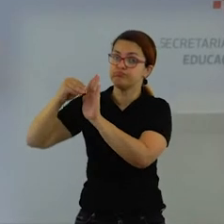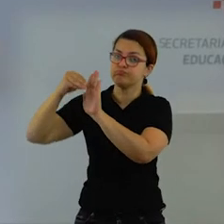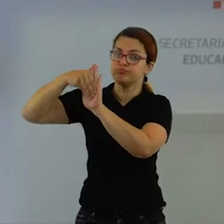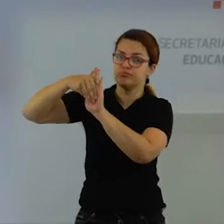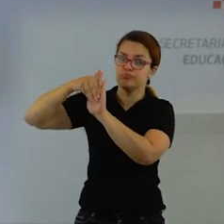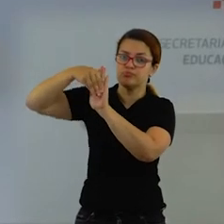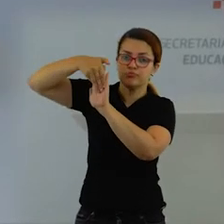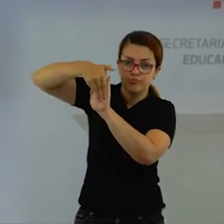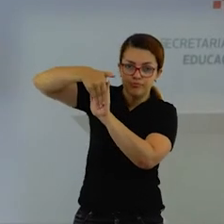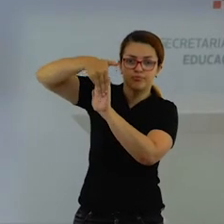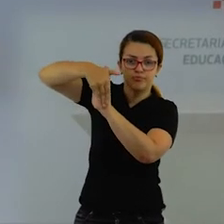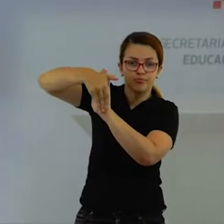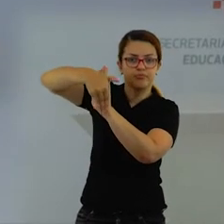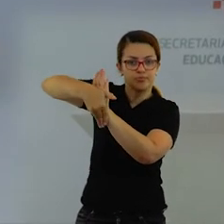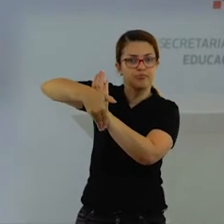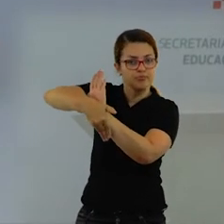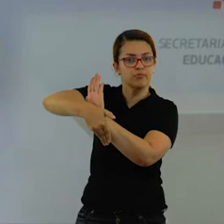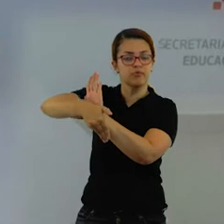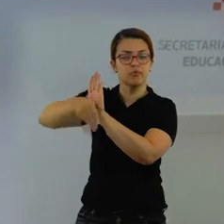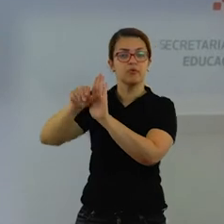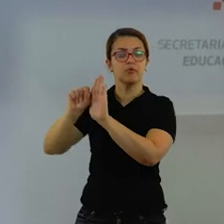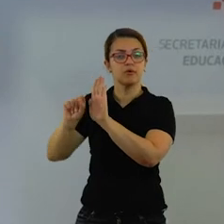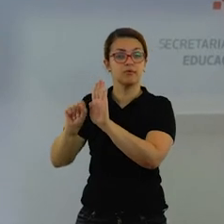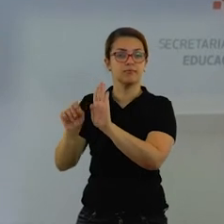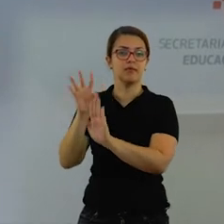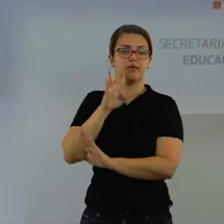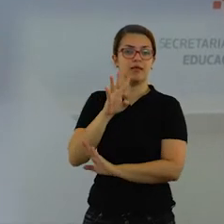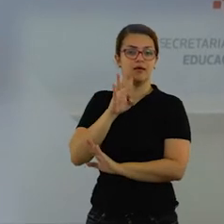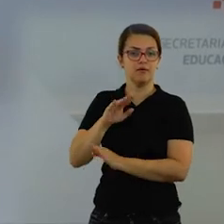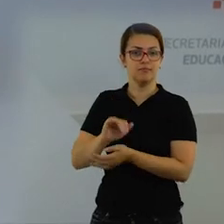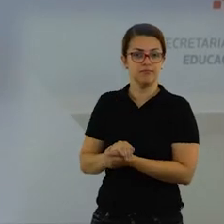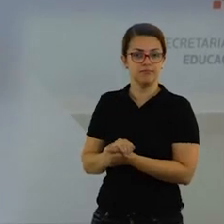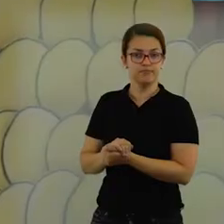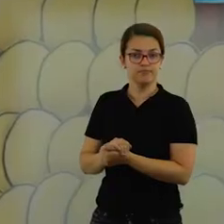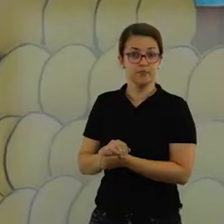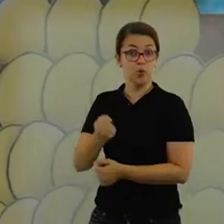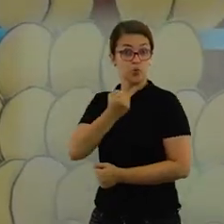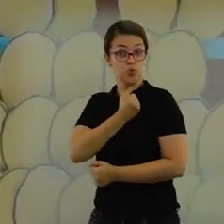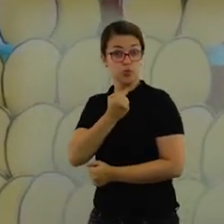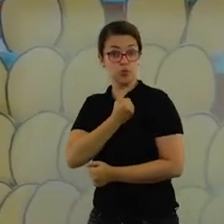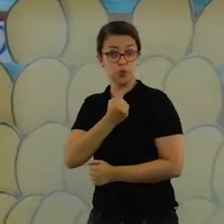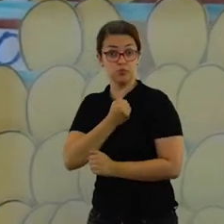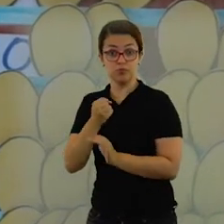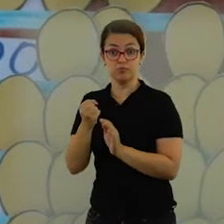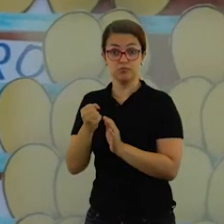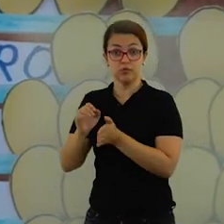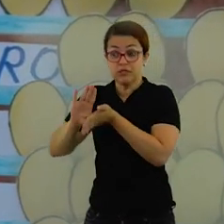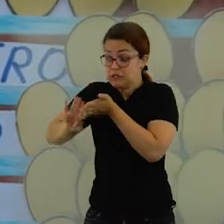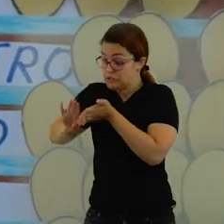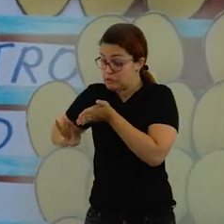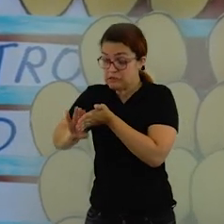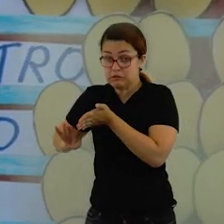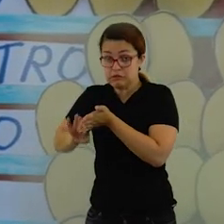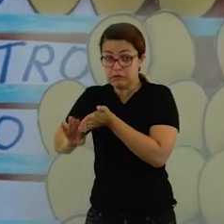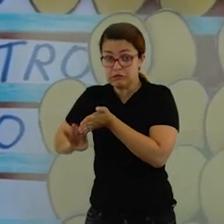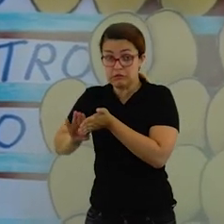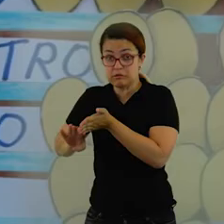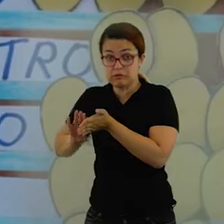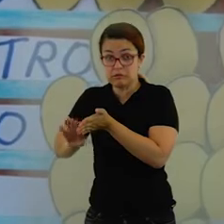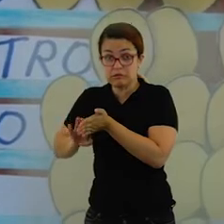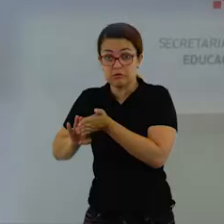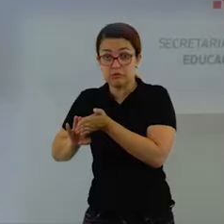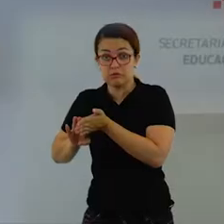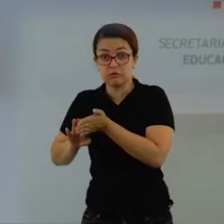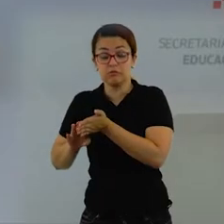vai colocando, encaixando os ovinhos. E outra possibilidade, olha que legal, você tira os números, você faz um número à parte. Eu só deixei